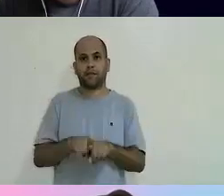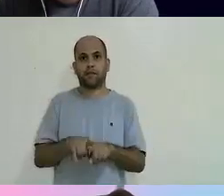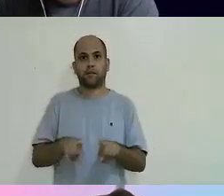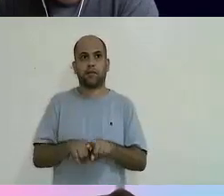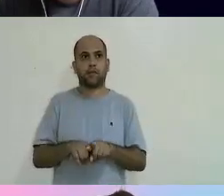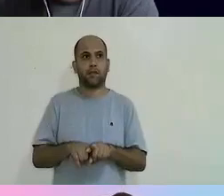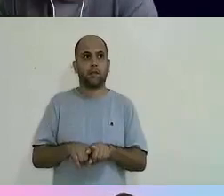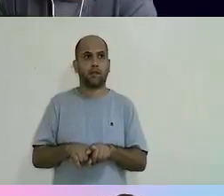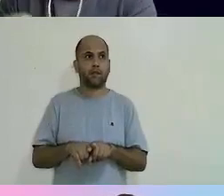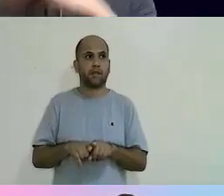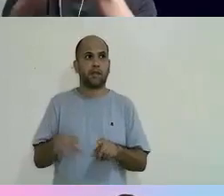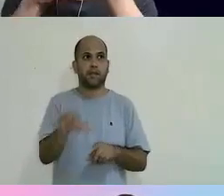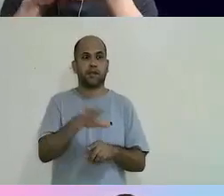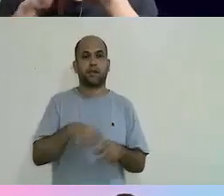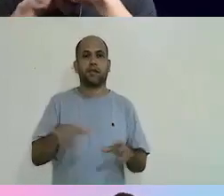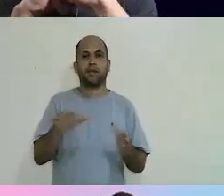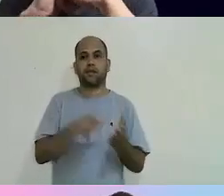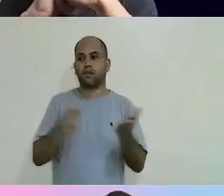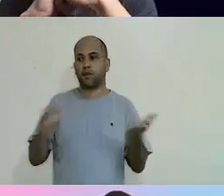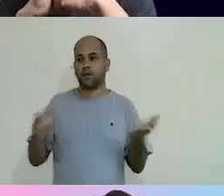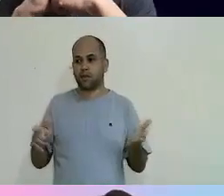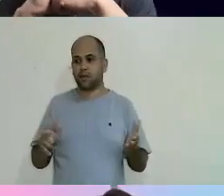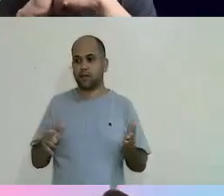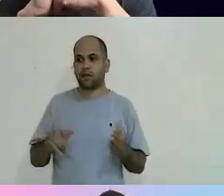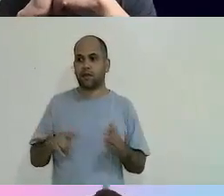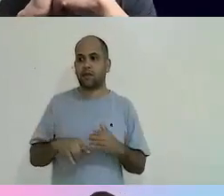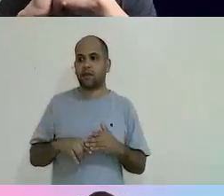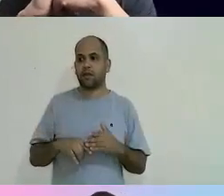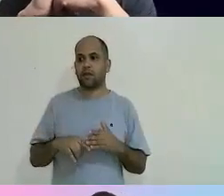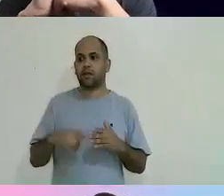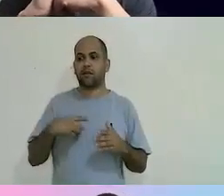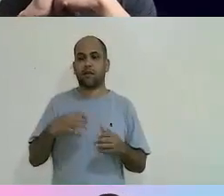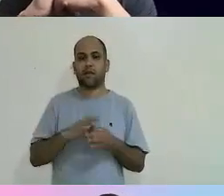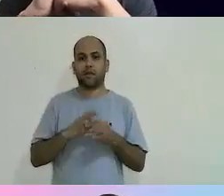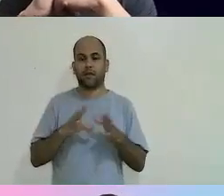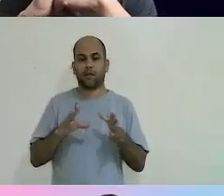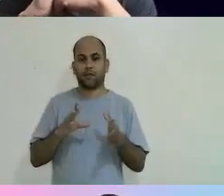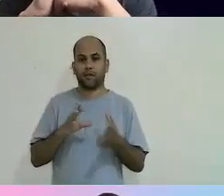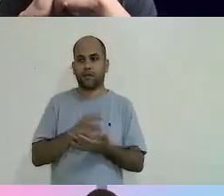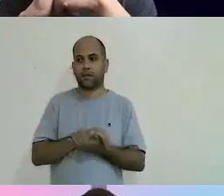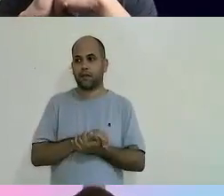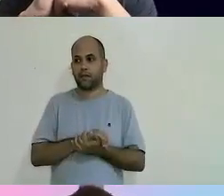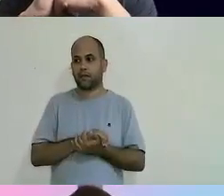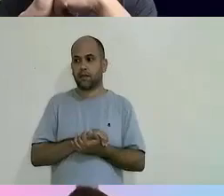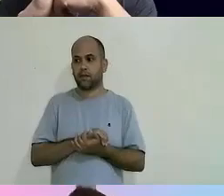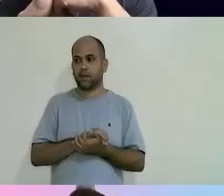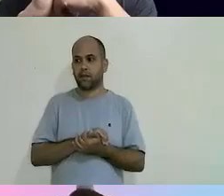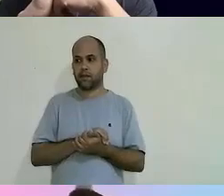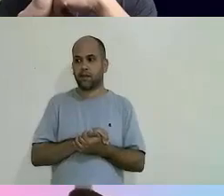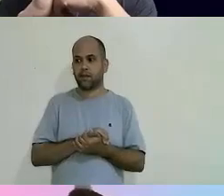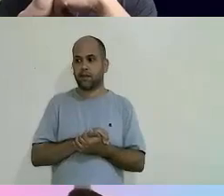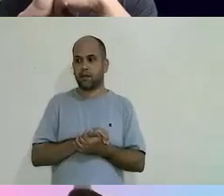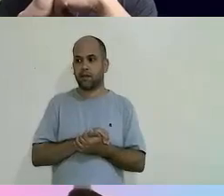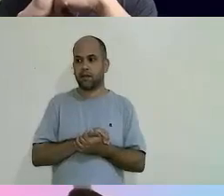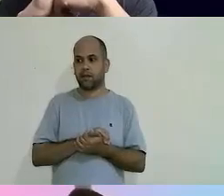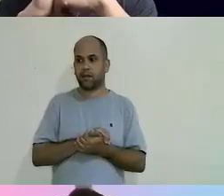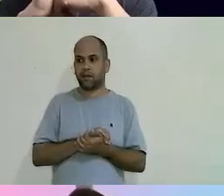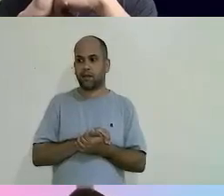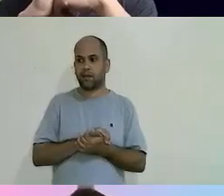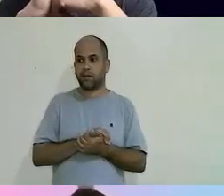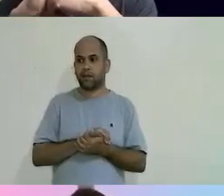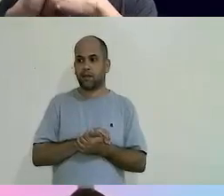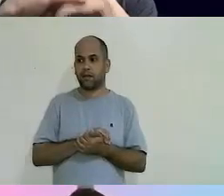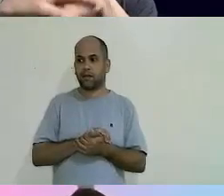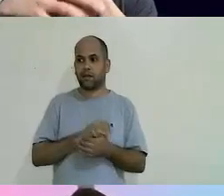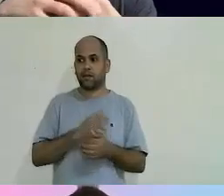do jornada, então fiquem super à vontade. Estou lendo um pouquinho, vou parar de compartilhar